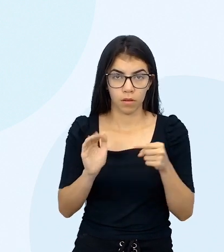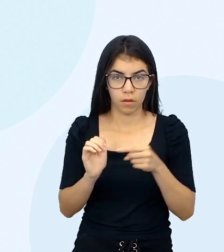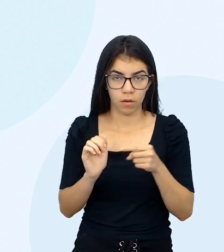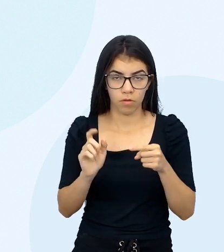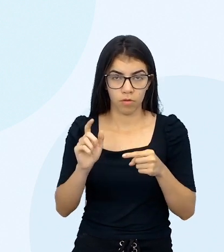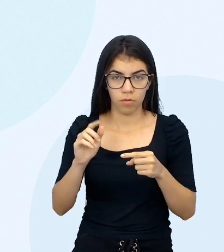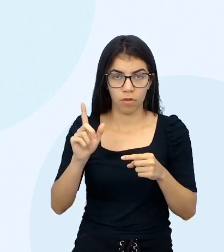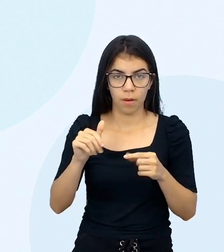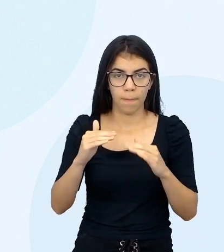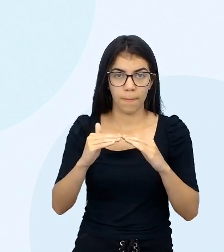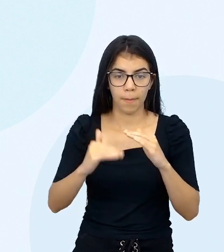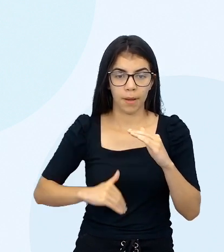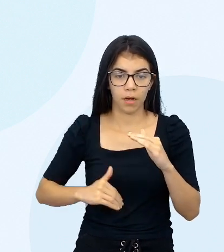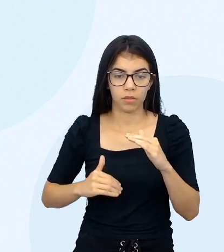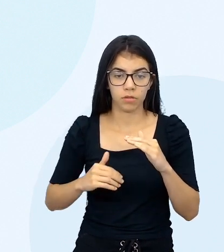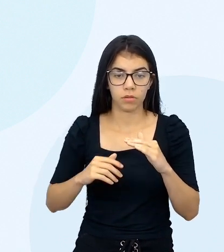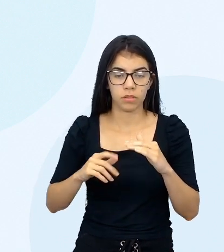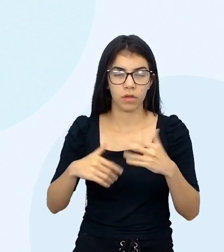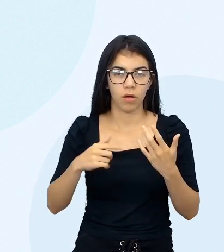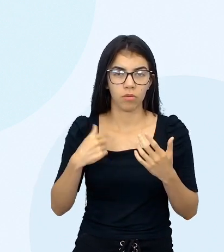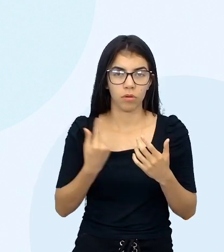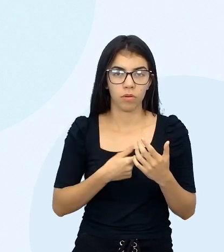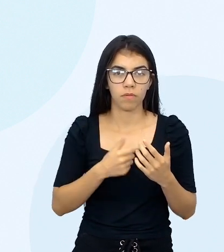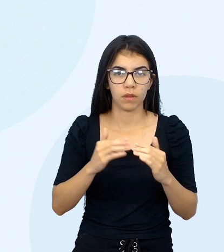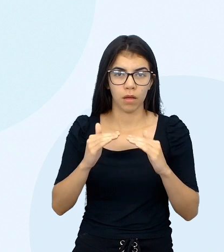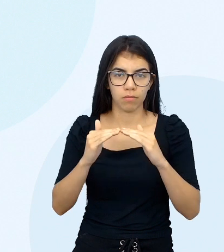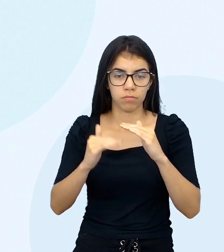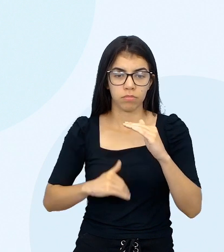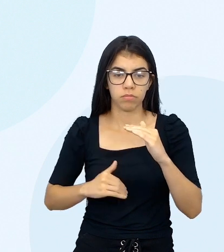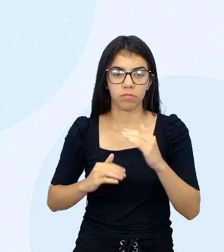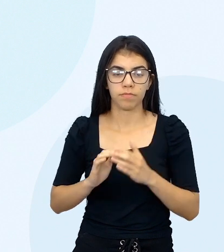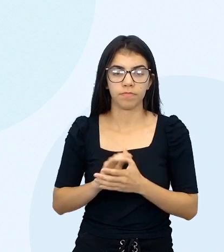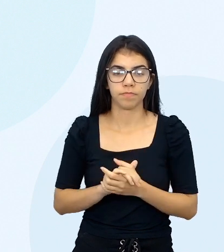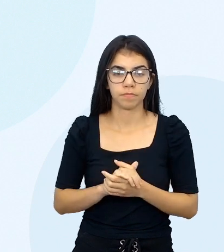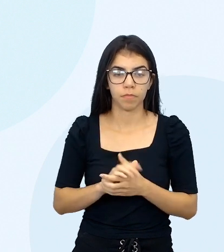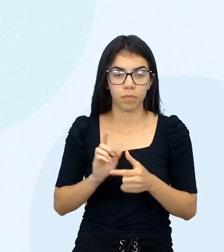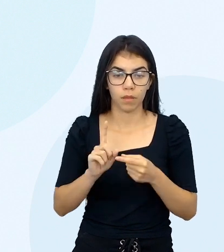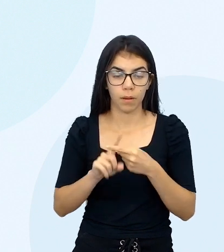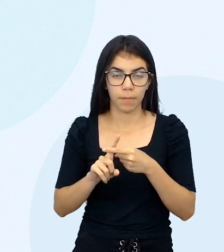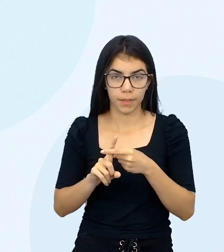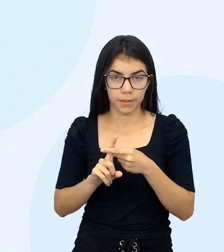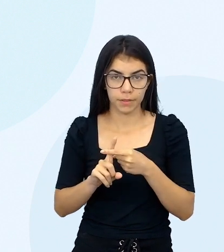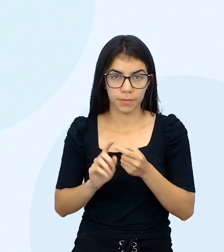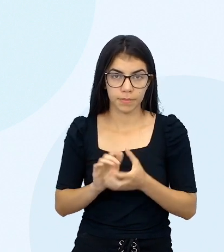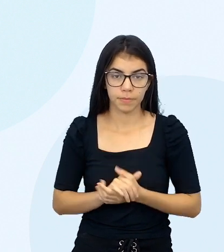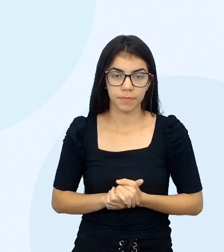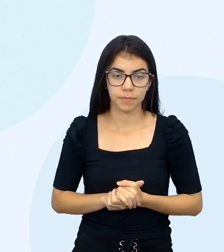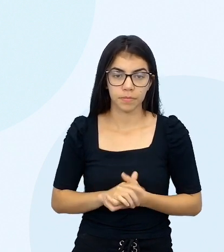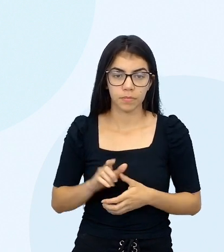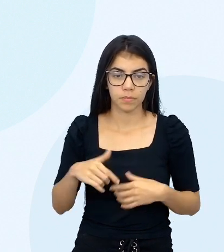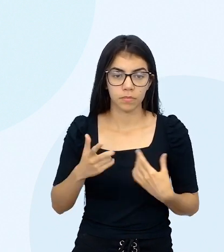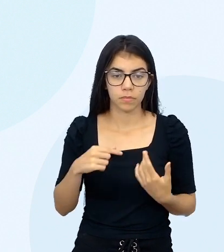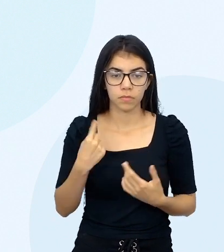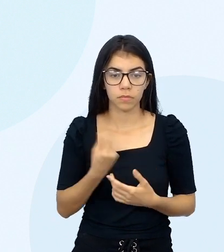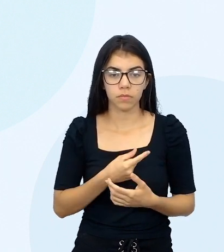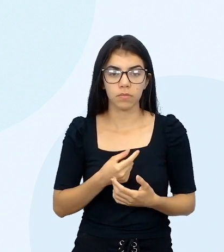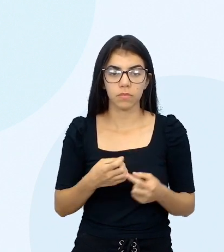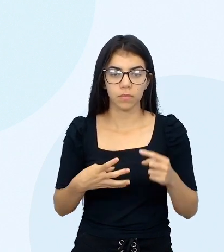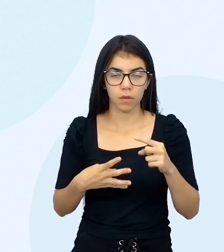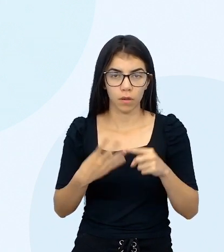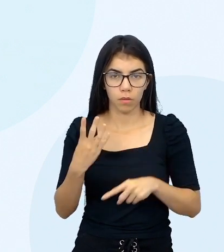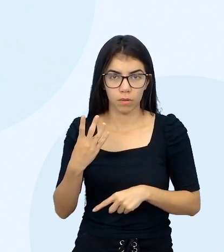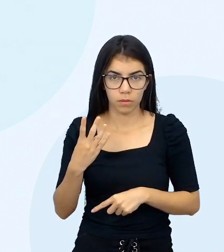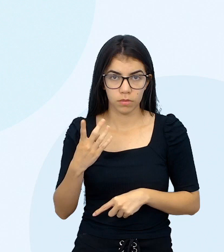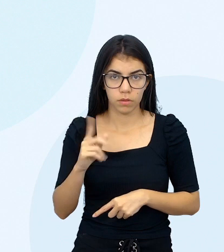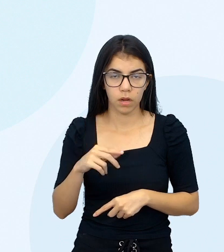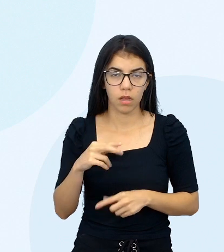está crescendo. Então, na verdade, a gente vai estar em qual quadrante? Sinais ali dos quadrantes, Que é né, mais Roberta? Portanto, temos aí um E quarto menos quadrante, o né? quarto quadrante.